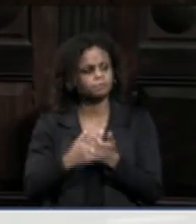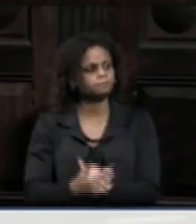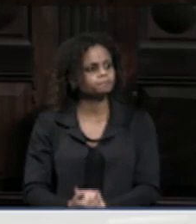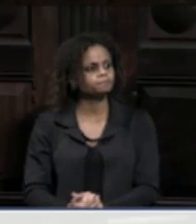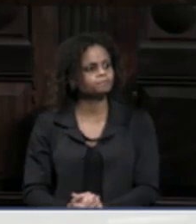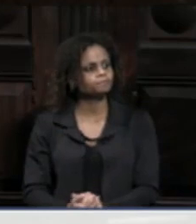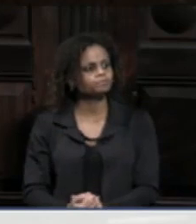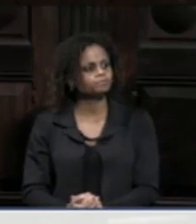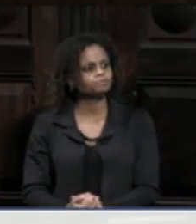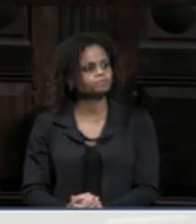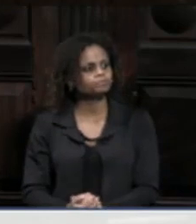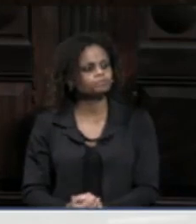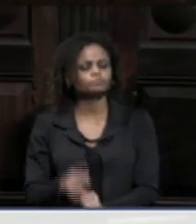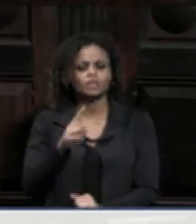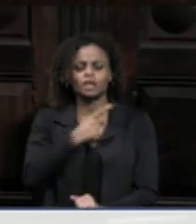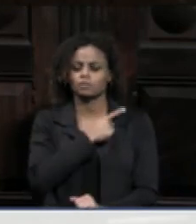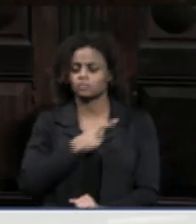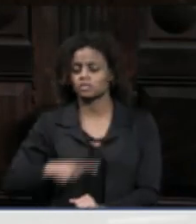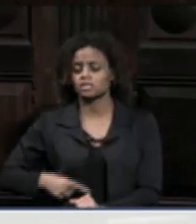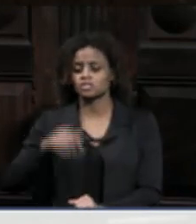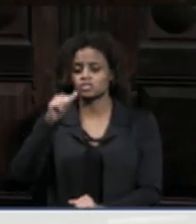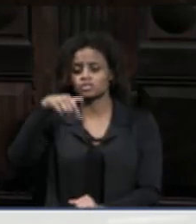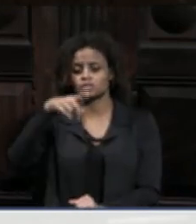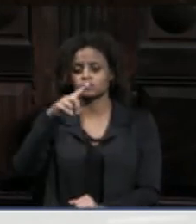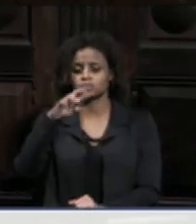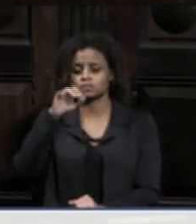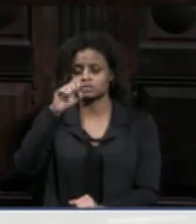o presidente André Siciliano